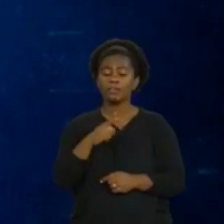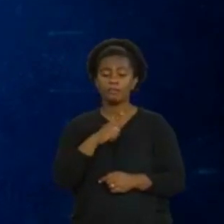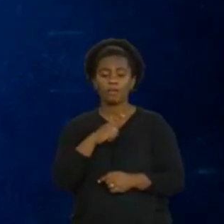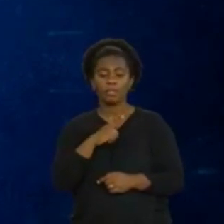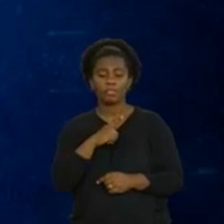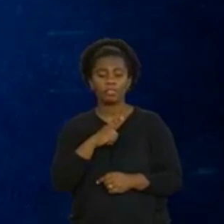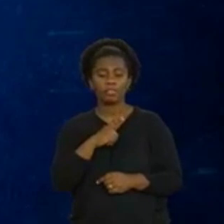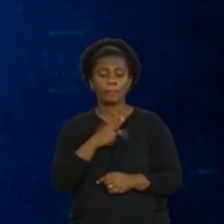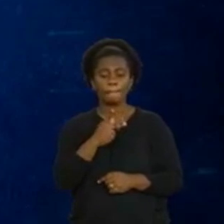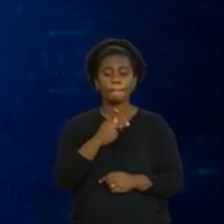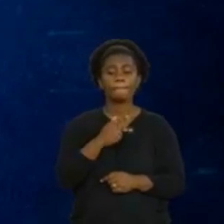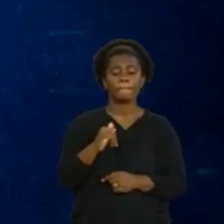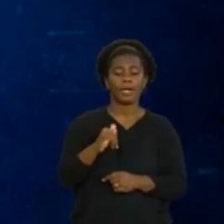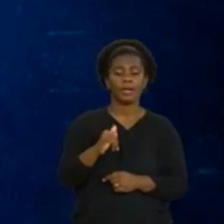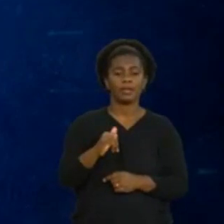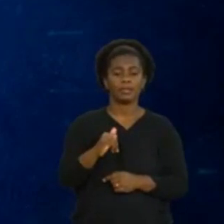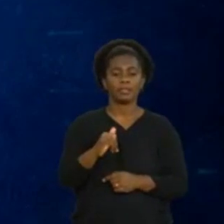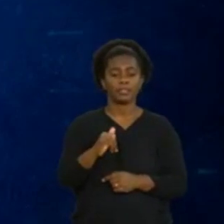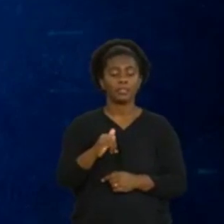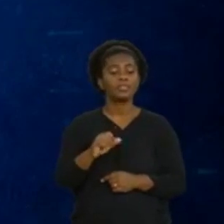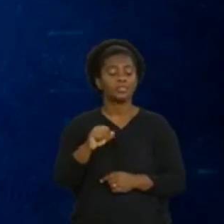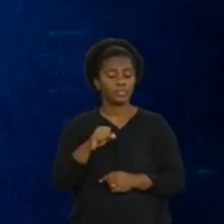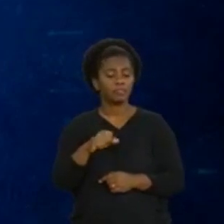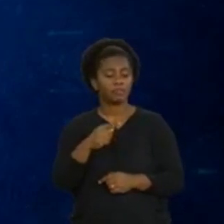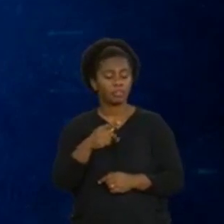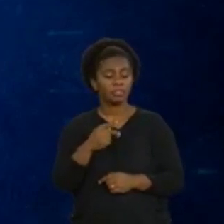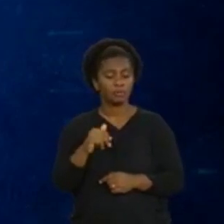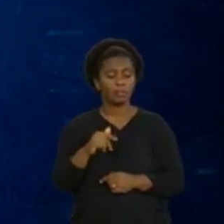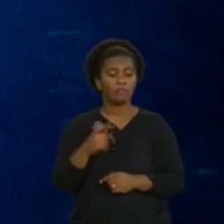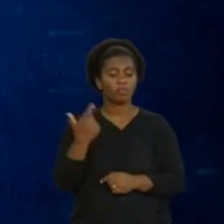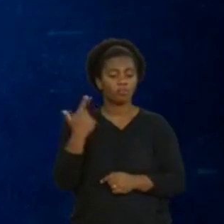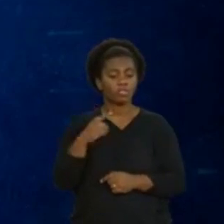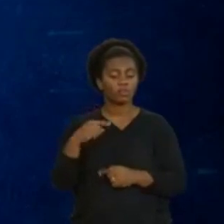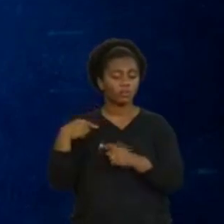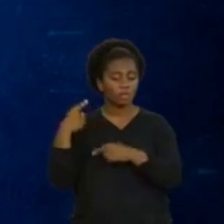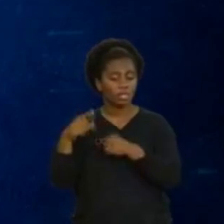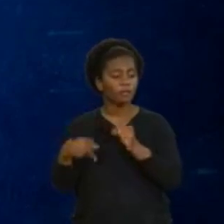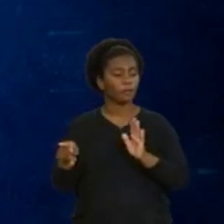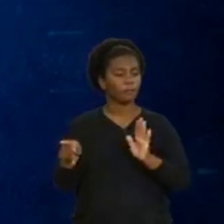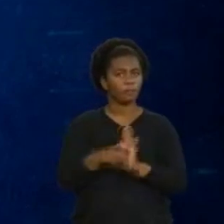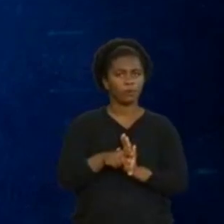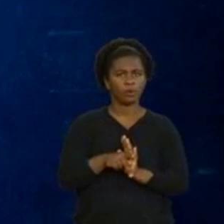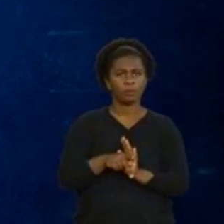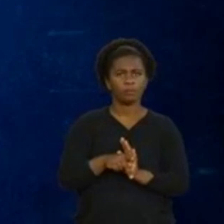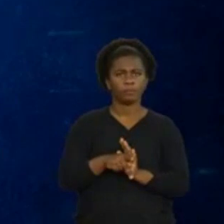este será o teu herdeiro. Então levou